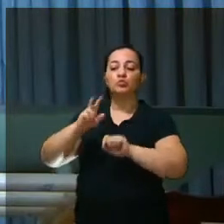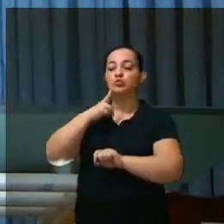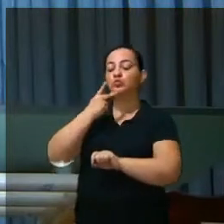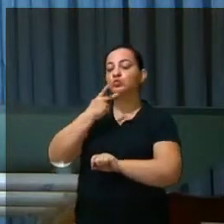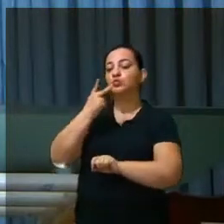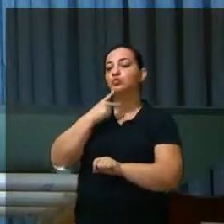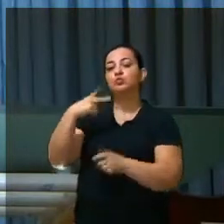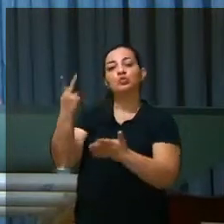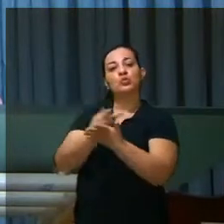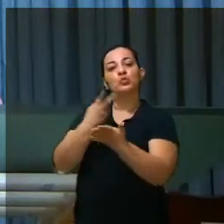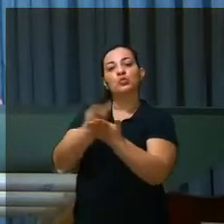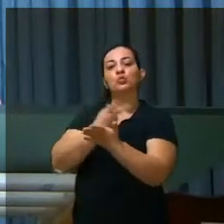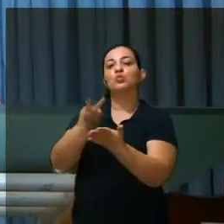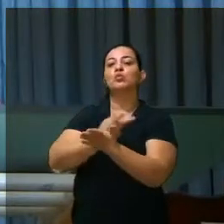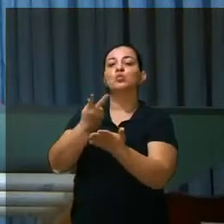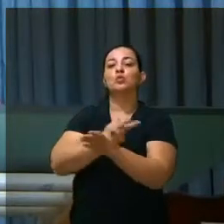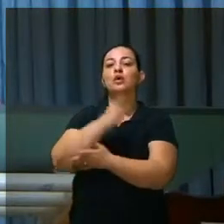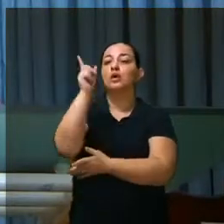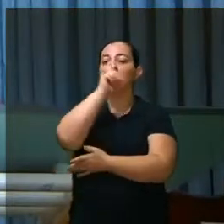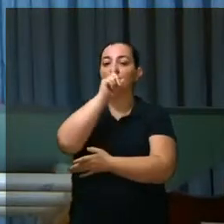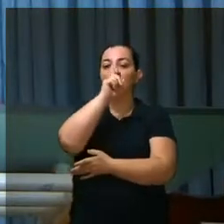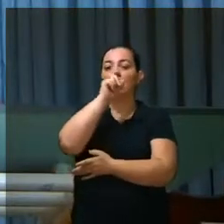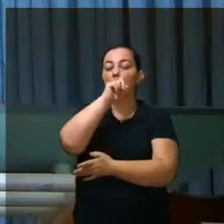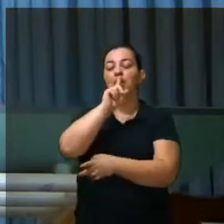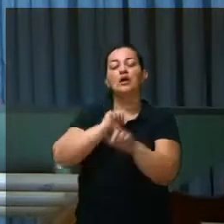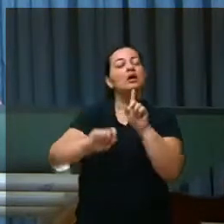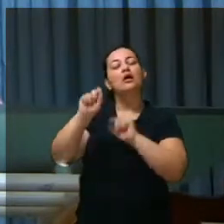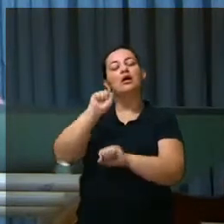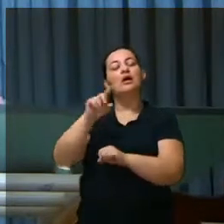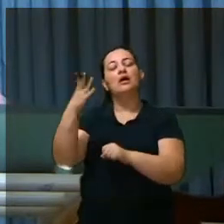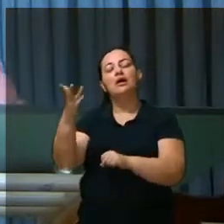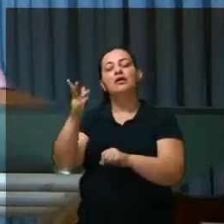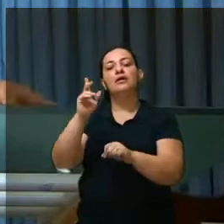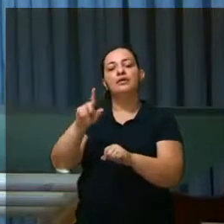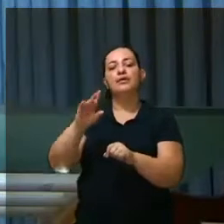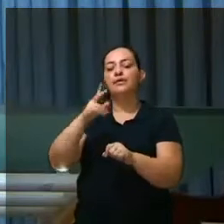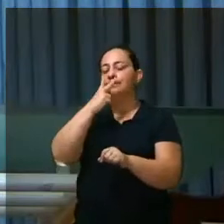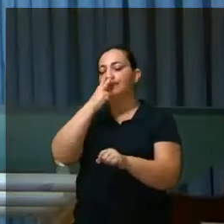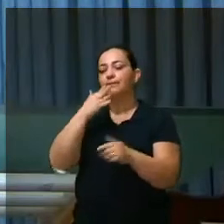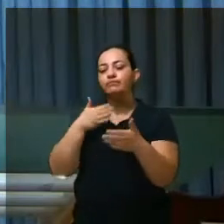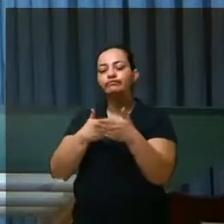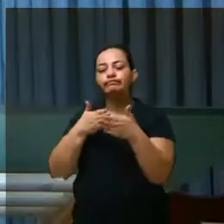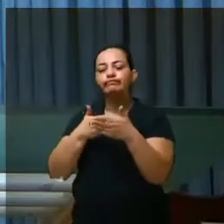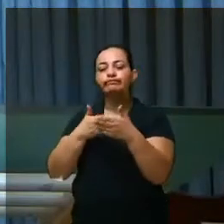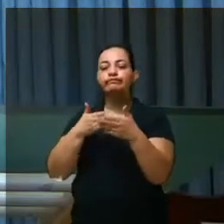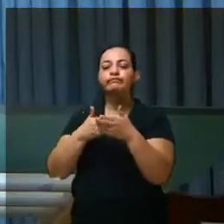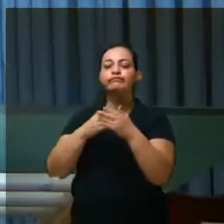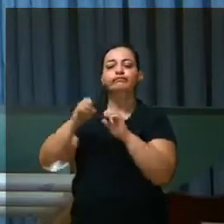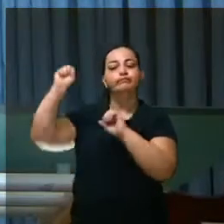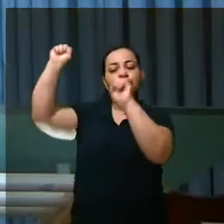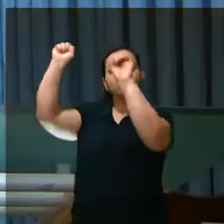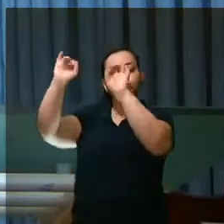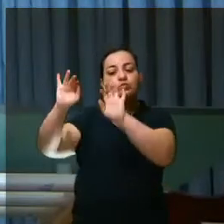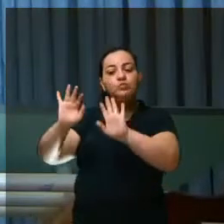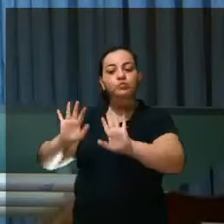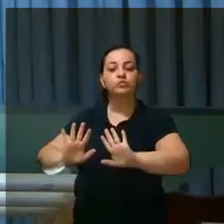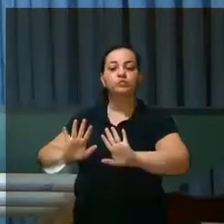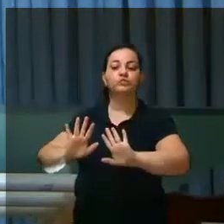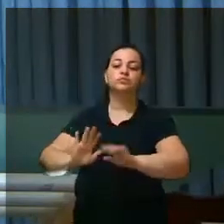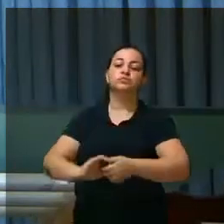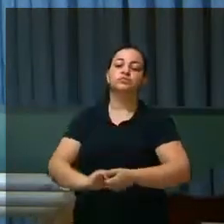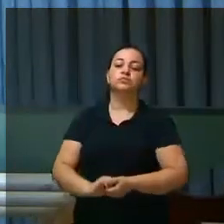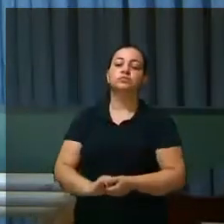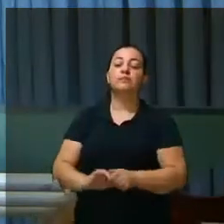e o seu erro da sua falha que é estaria privando Aquele filho de uma benção